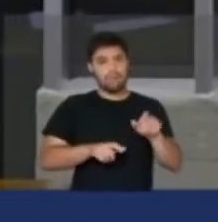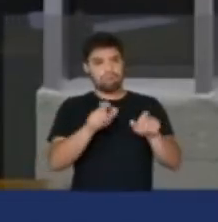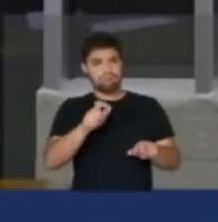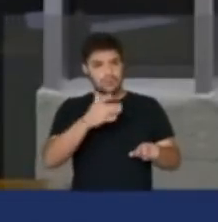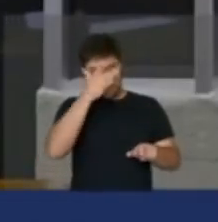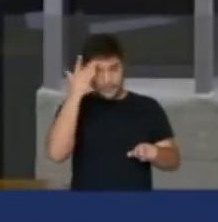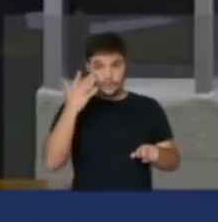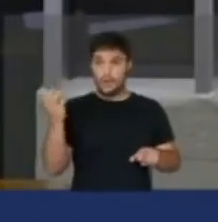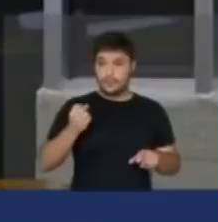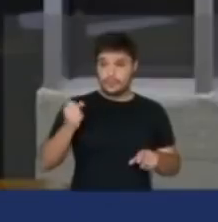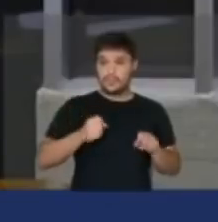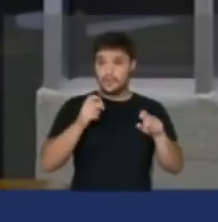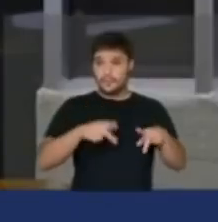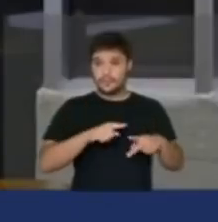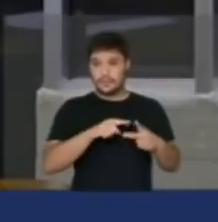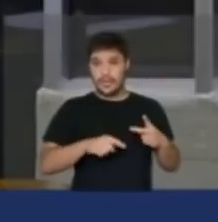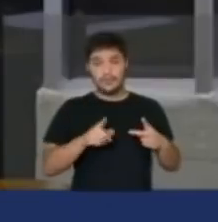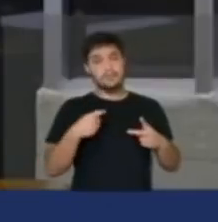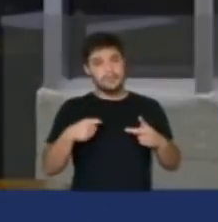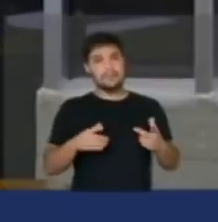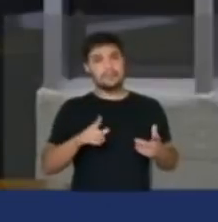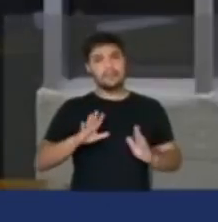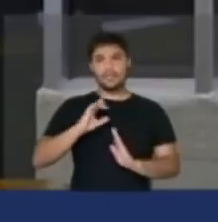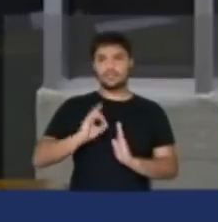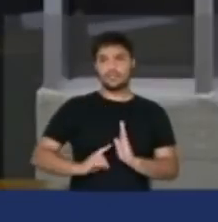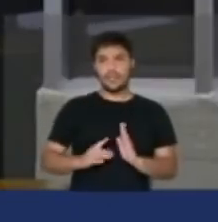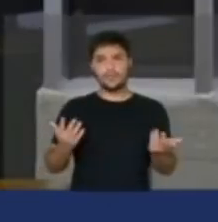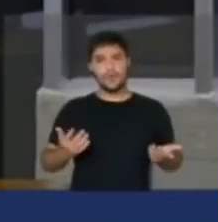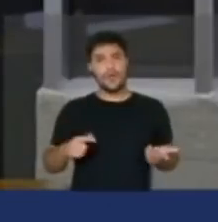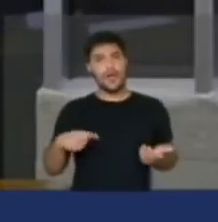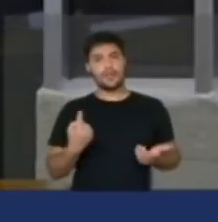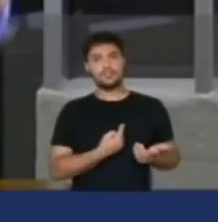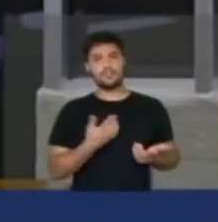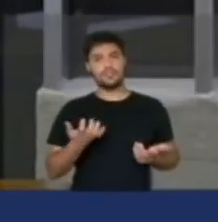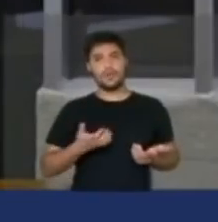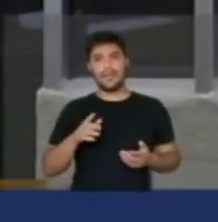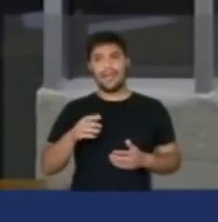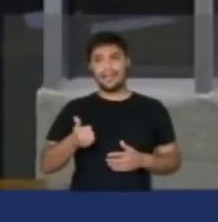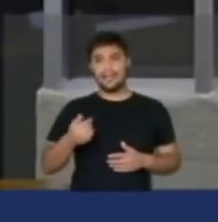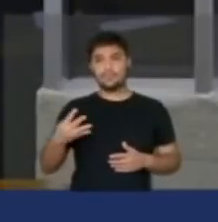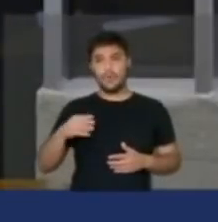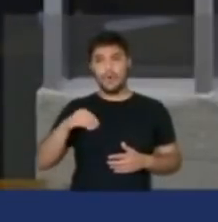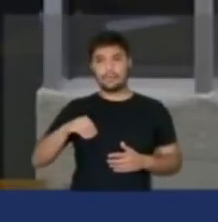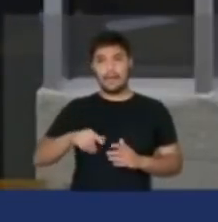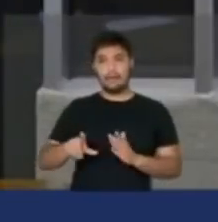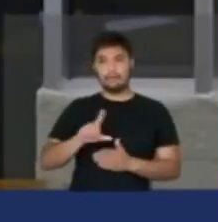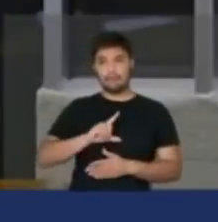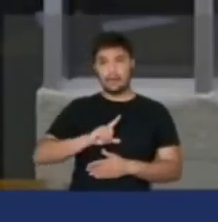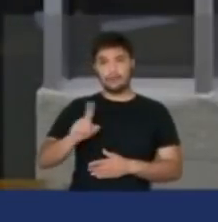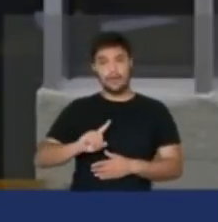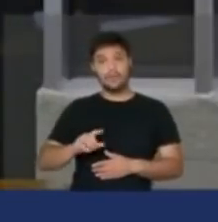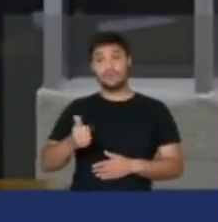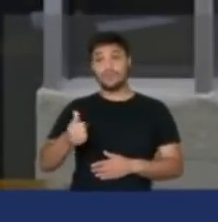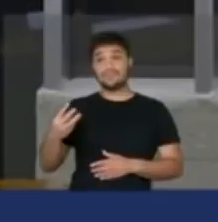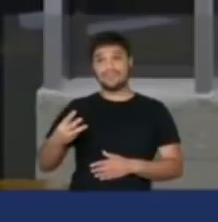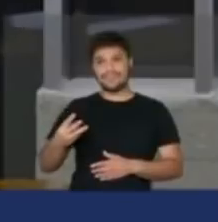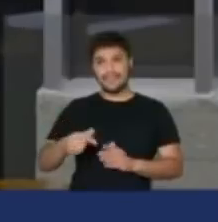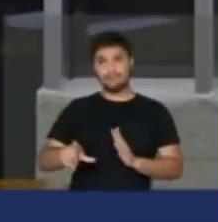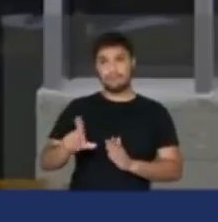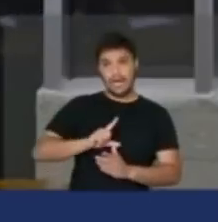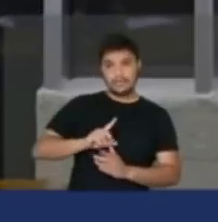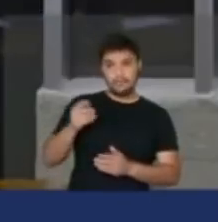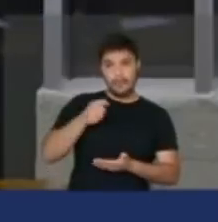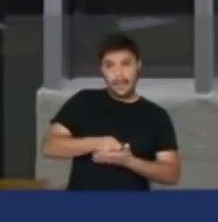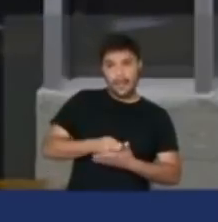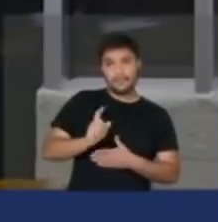pensionistas, que merece, que precisa, que tem direito. Nós não queremos antecipação do 14º, queremos do 13º, queremos é o